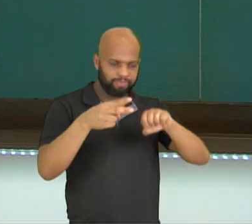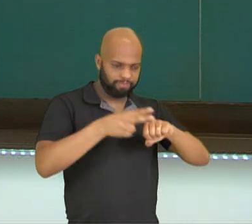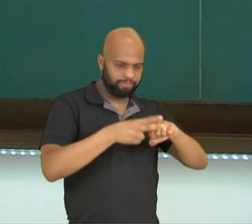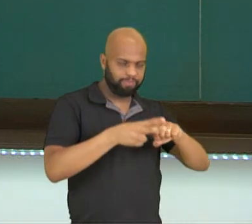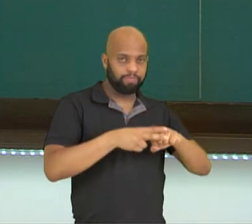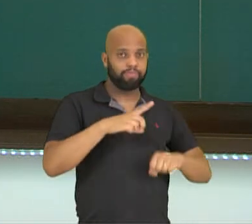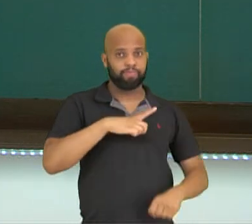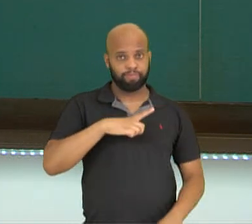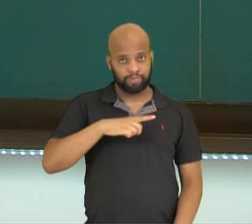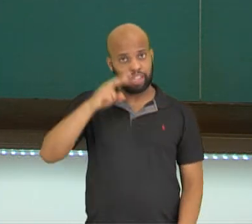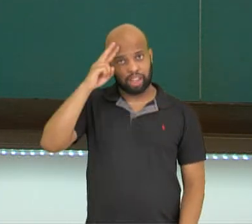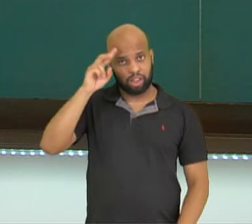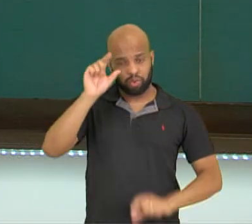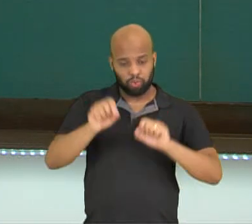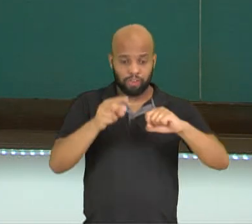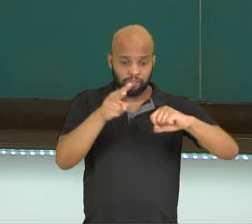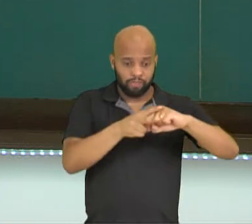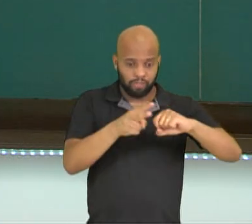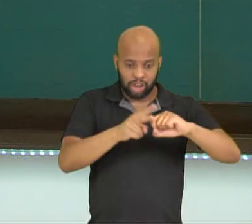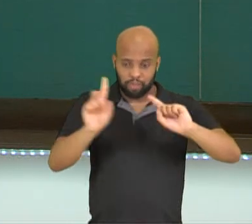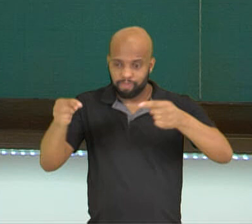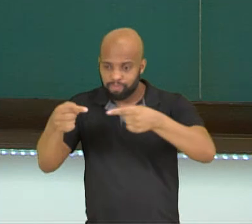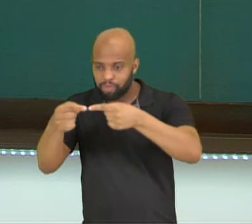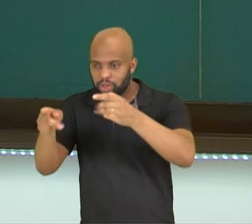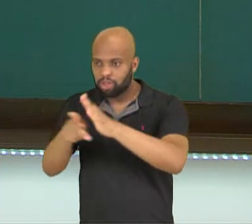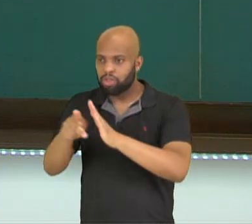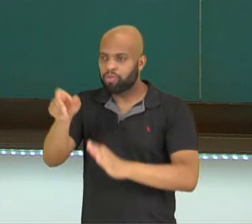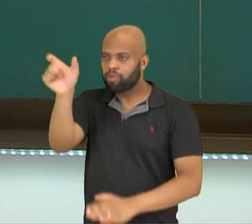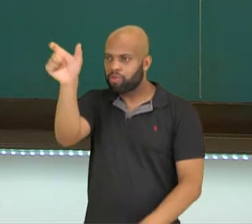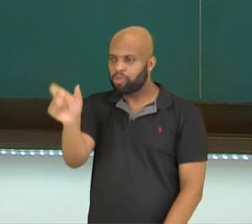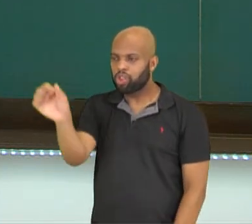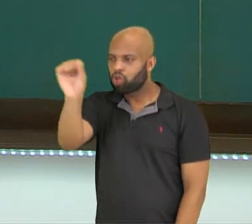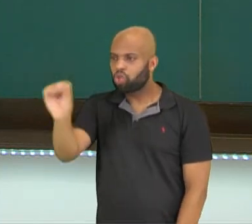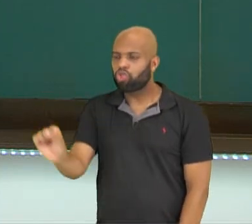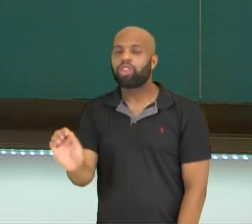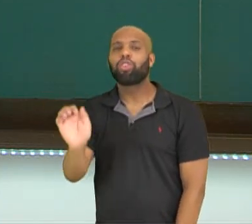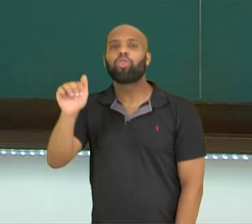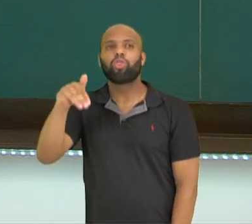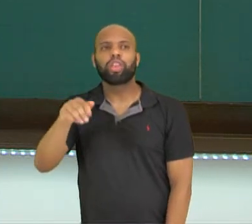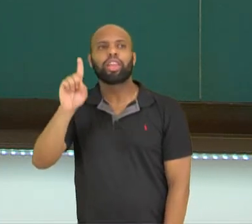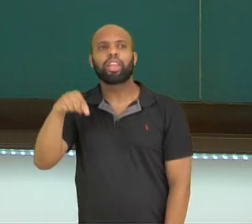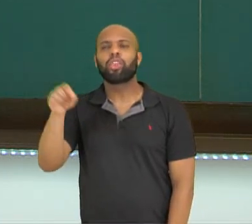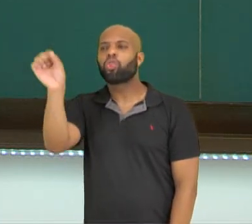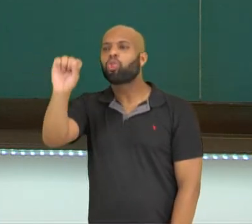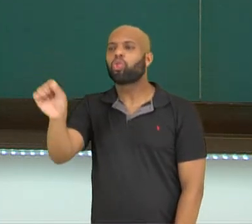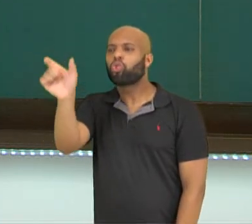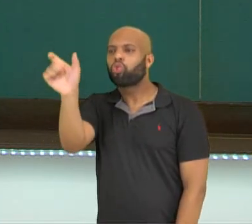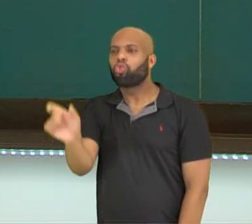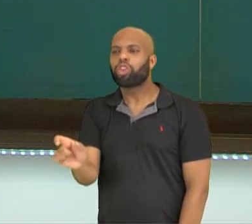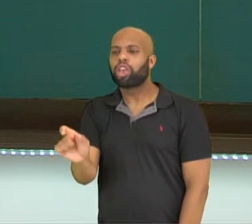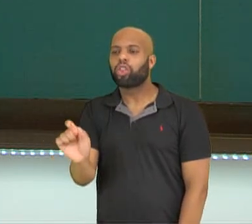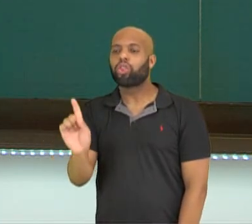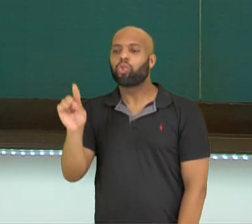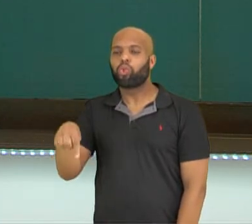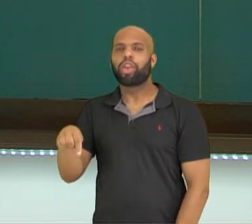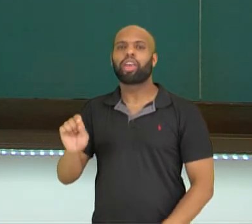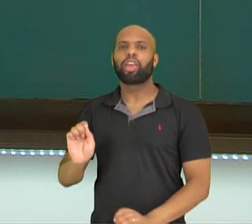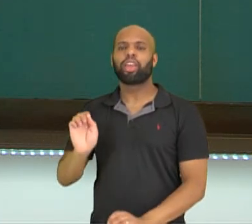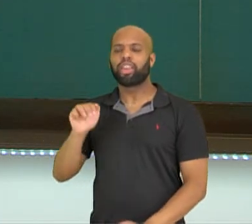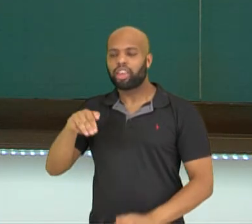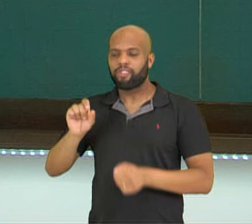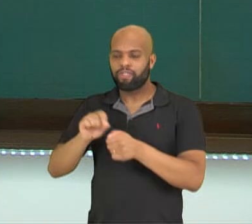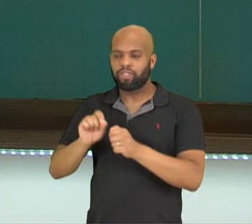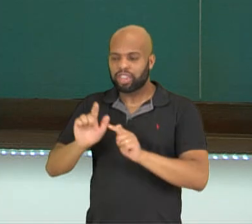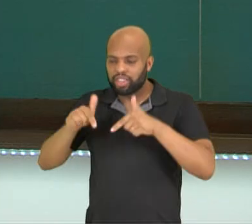nessa concordância? Que o verbo concorda com o sujeito. Quem é o sujeito da frase? Relembrando um pouquinho, é quem pratica ou sofre ação numa